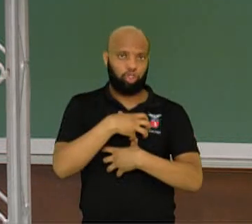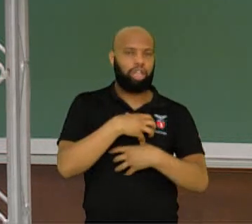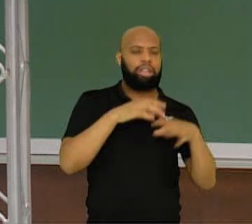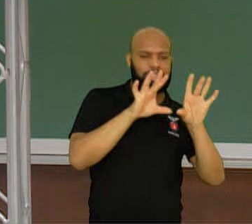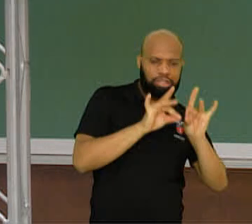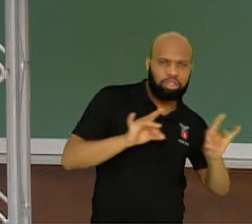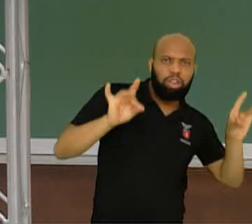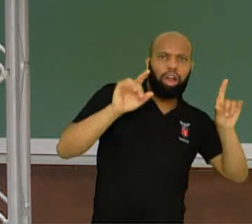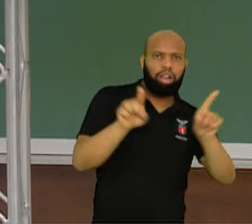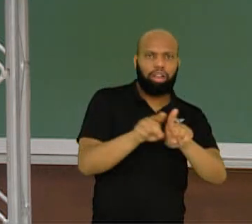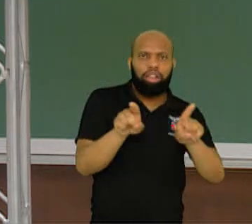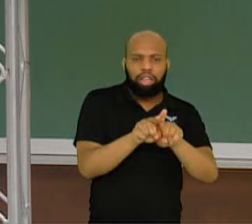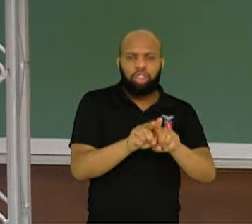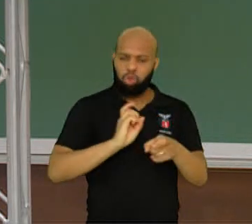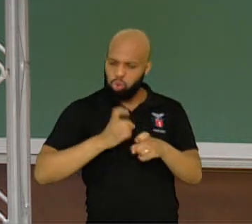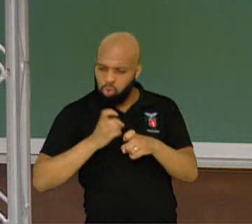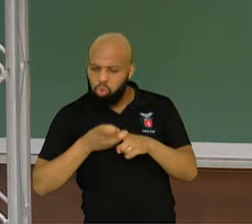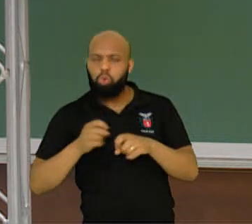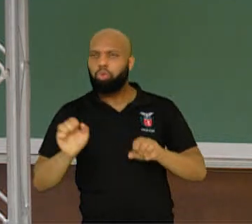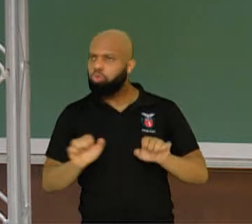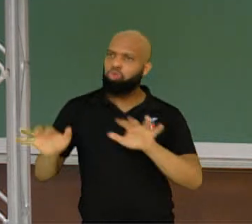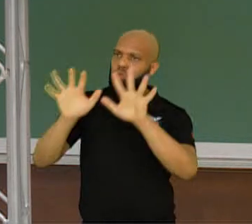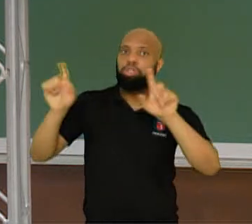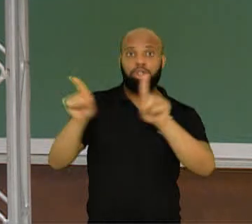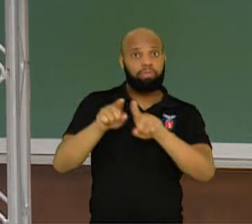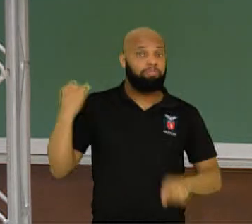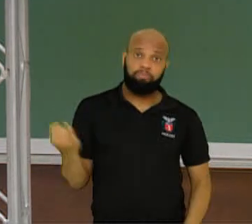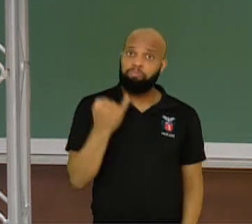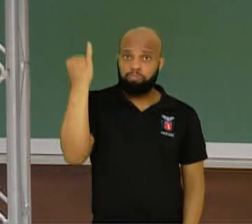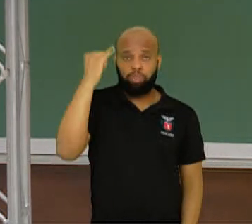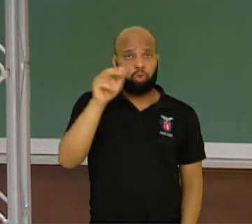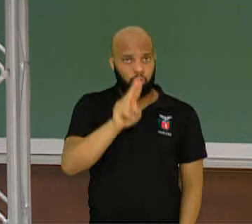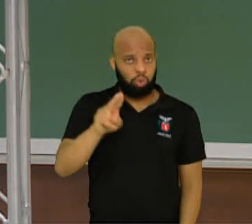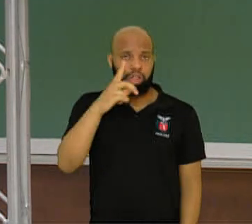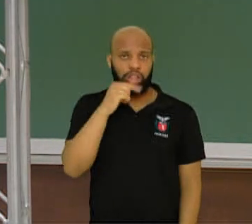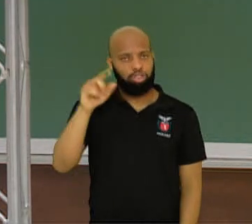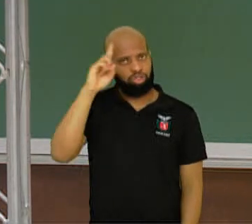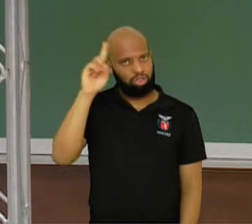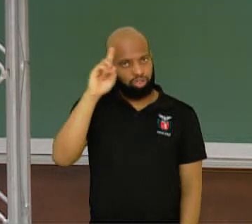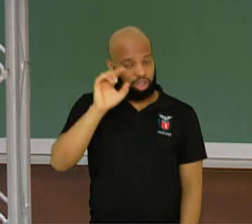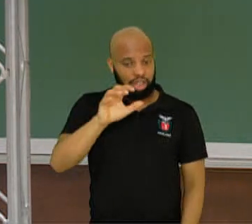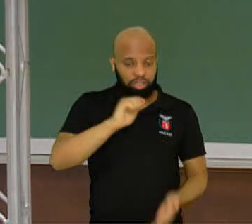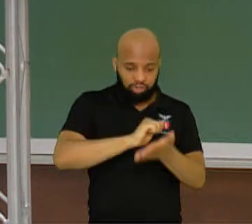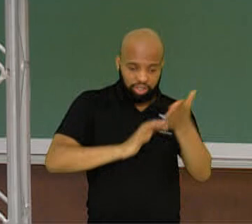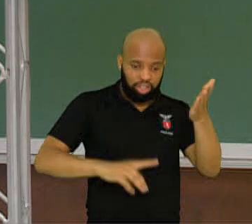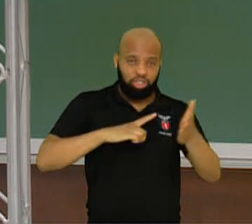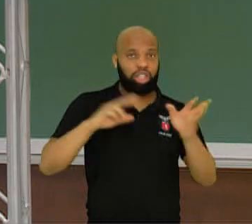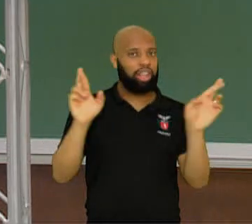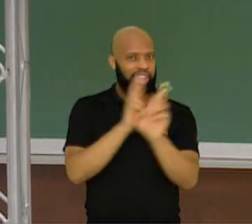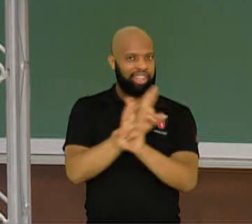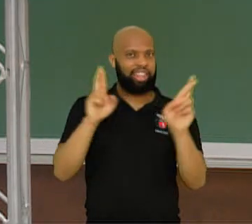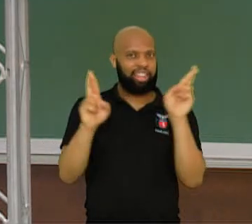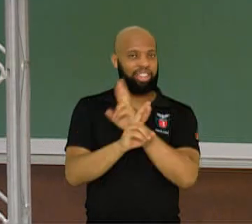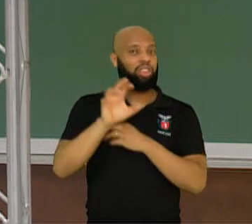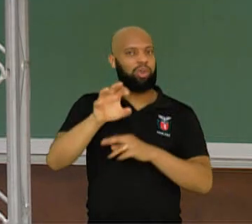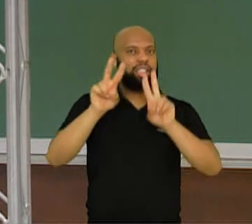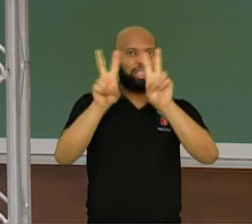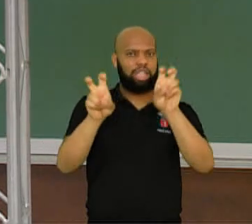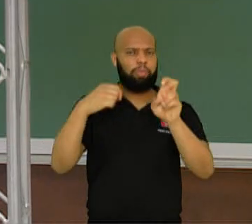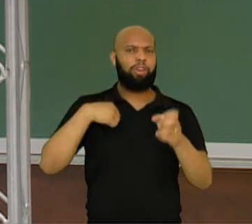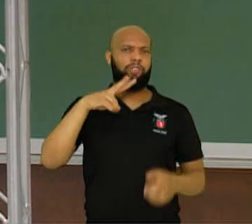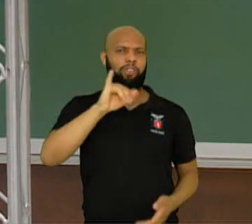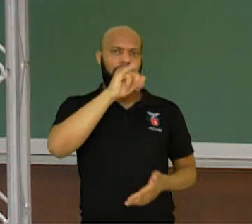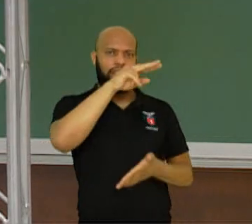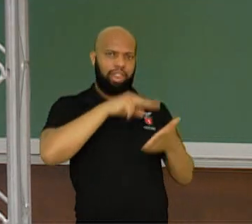a importância, o uso dessa água no nosso cotidiano. E essa atividade tinha a ver com esse assunto. Então eu vou ler para